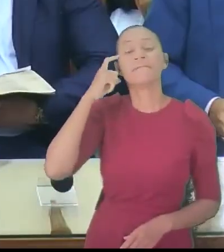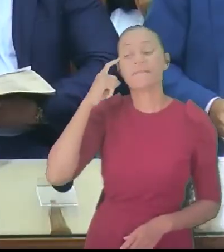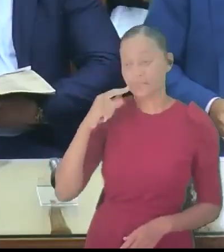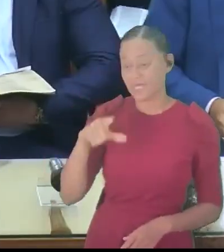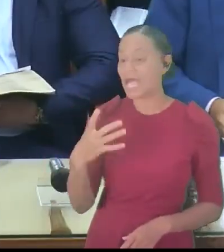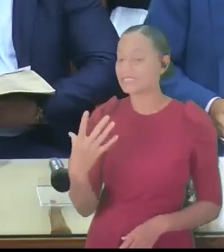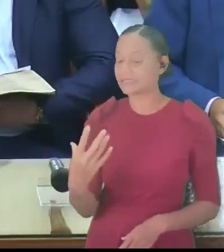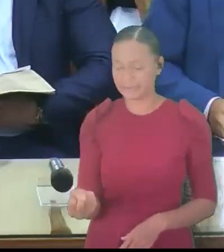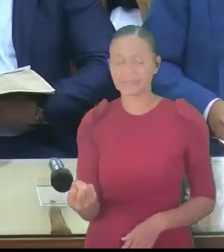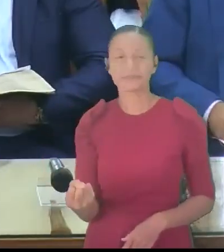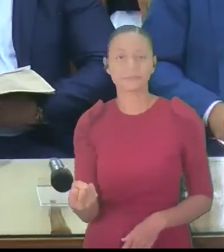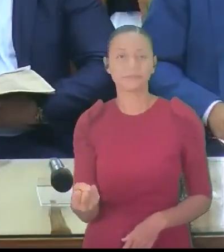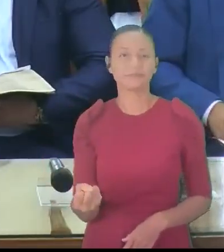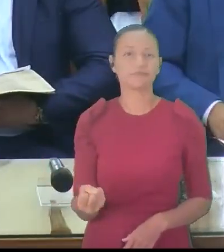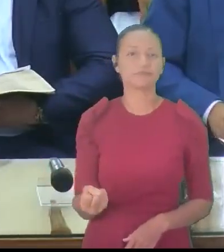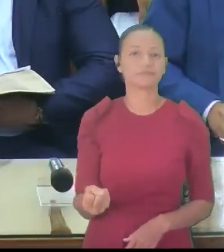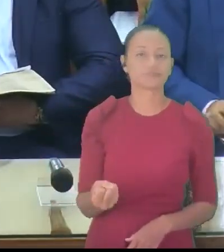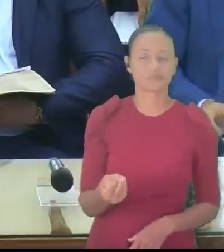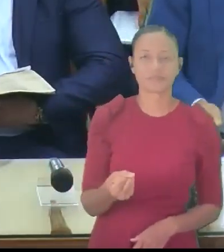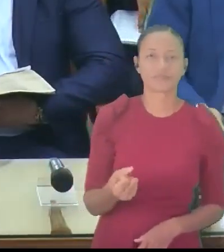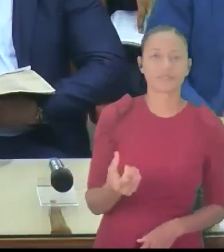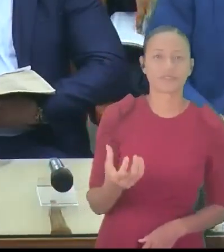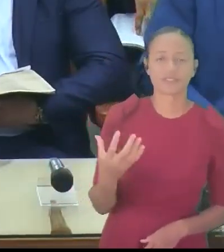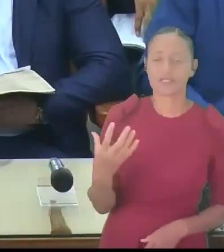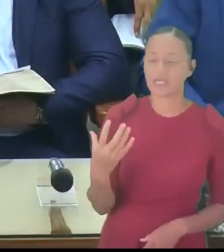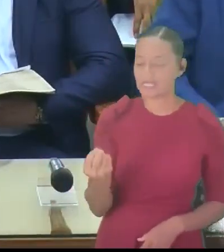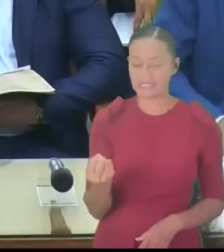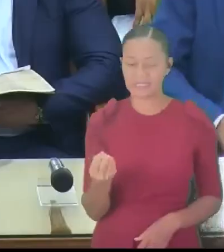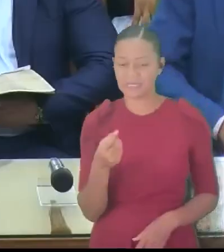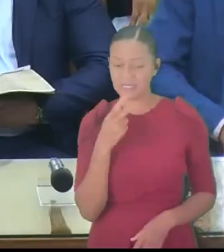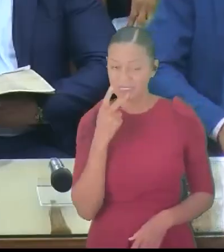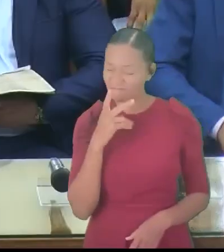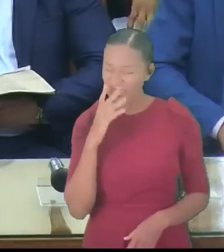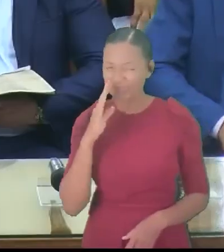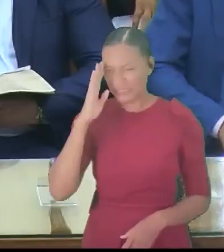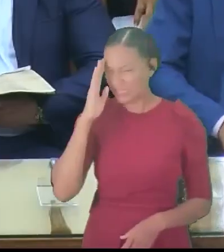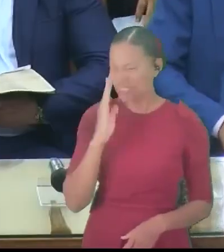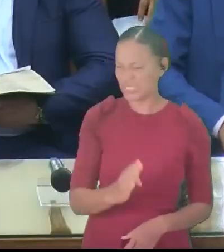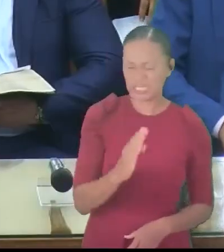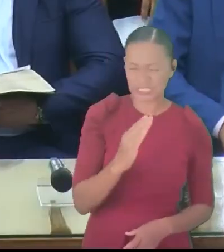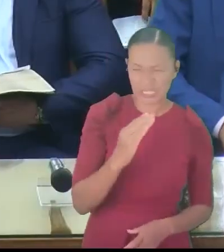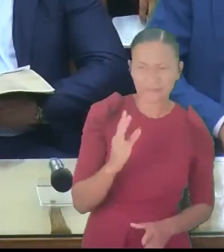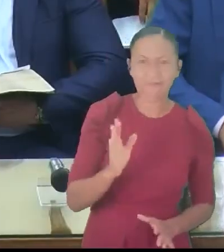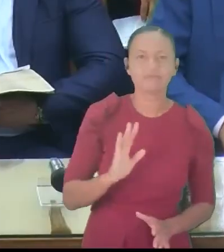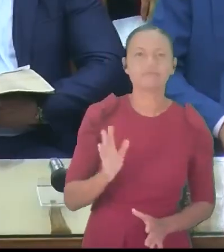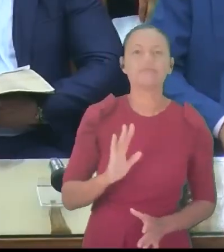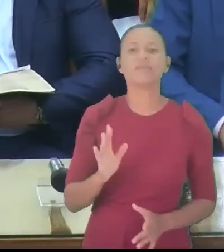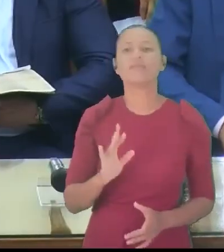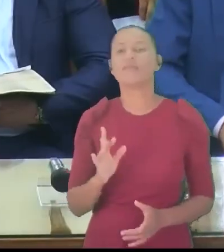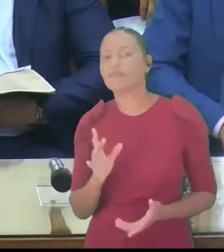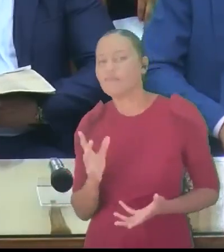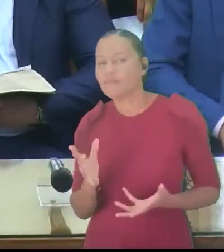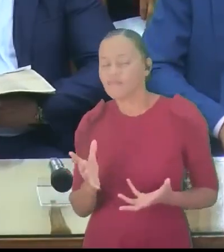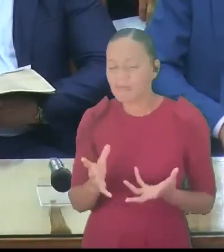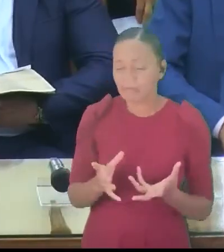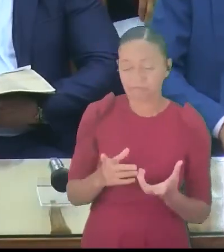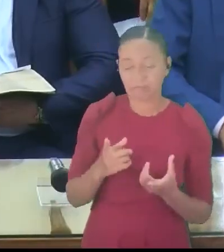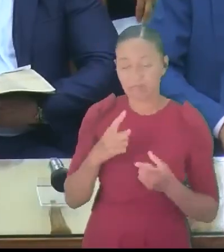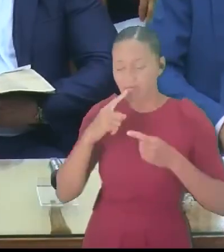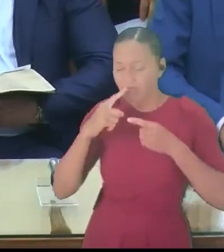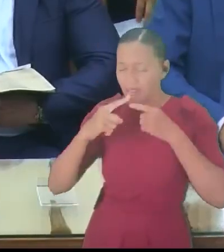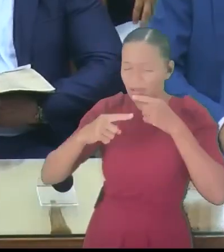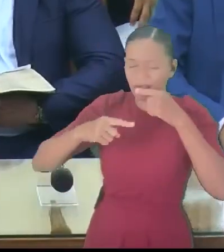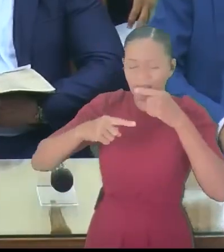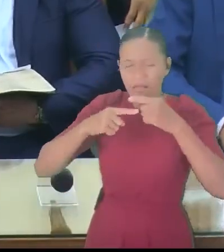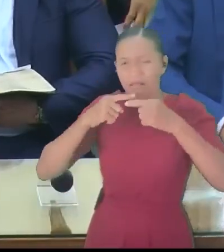eu aceito. Aí ele não diz: isso eu não aceito. Ele fica o quê? Ele não diz diretamente: isso eu não aceito. Mas ele fica o quê? Embromando. Quem já